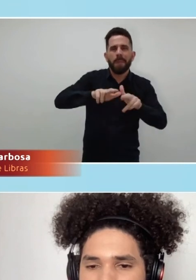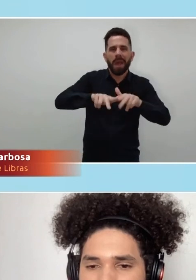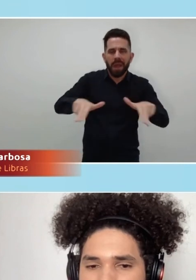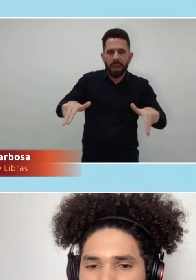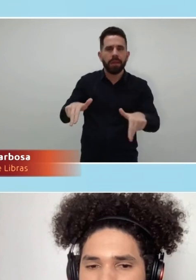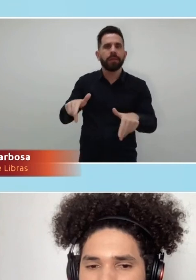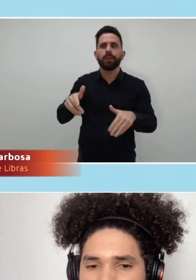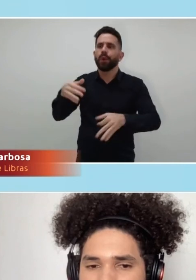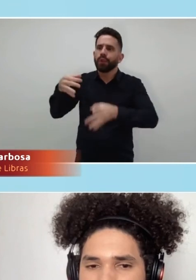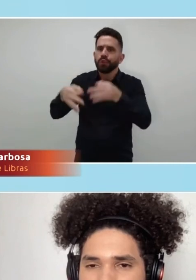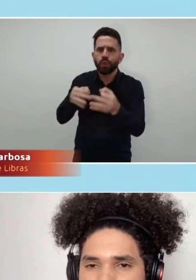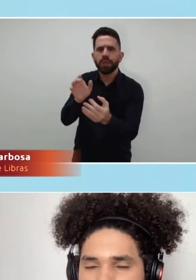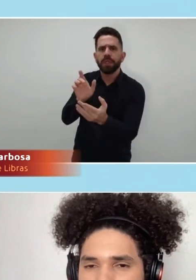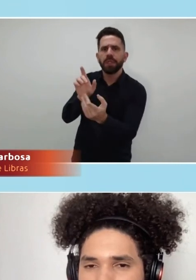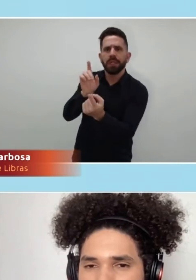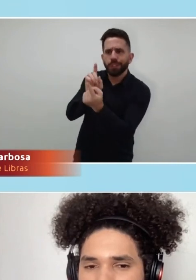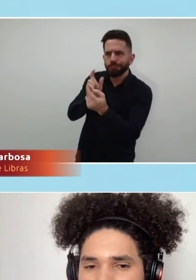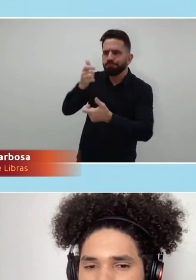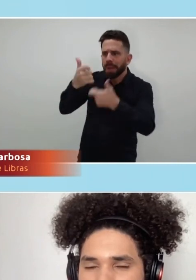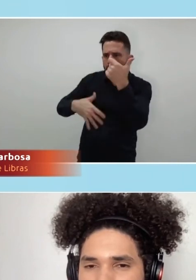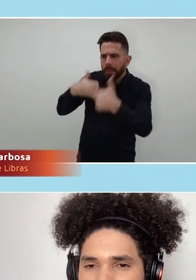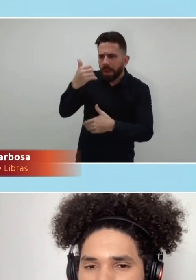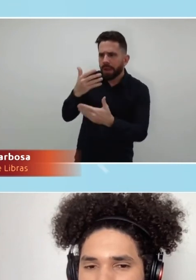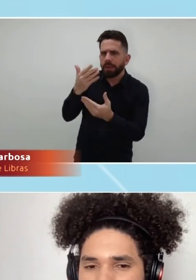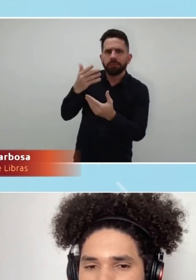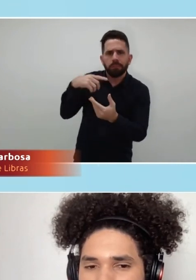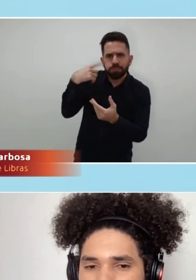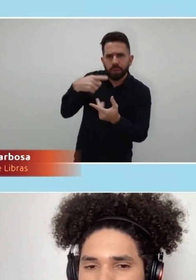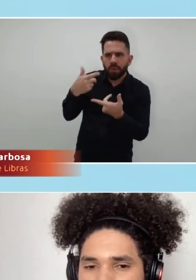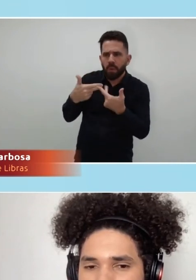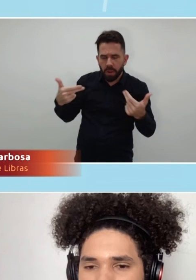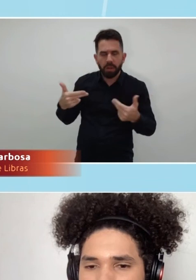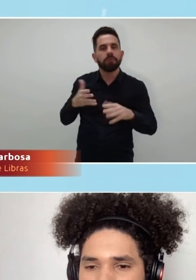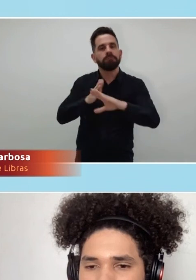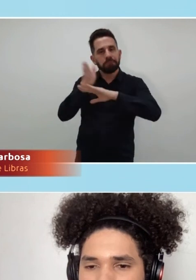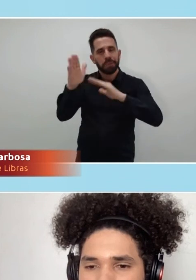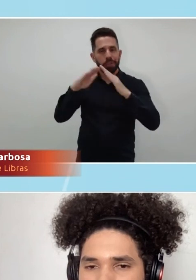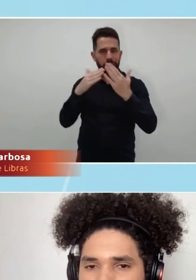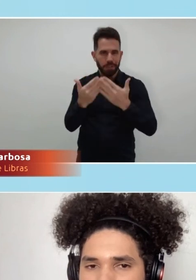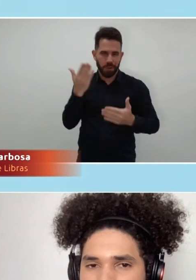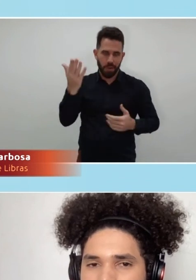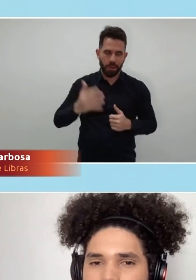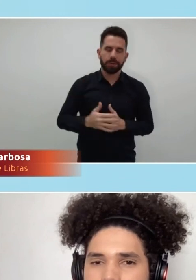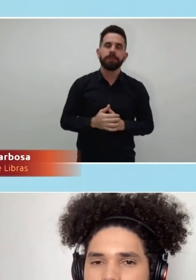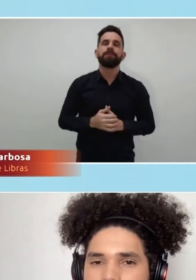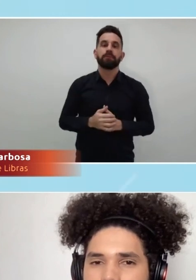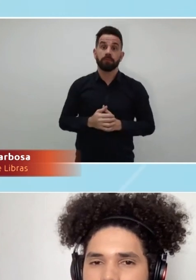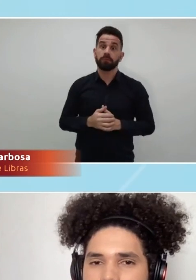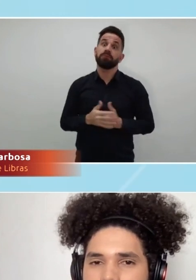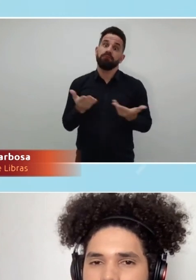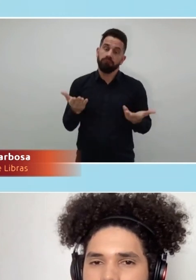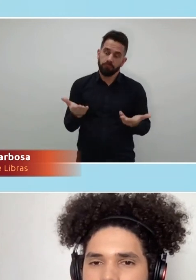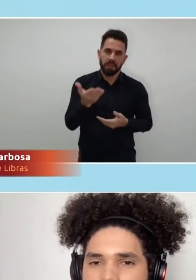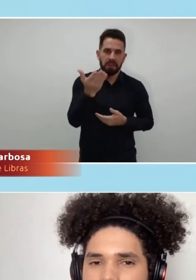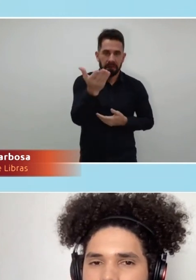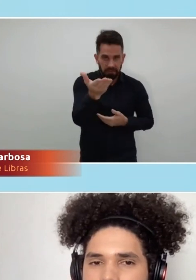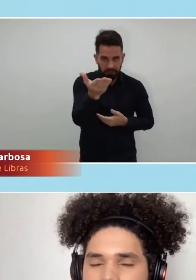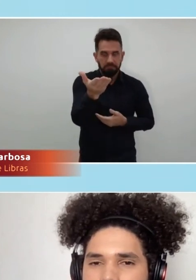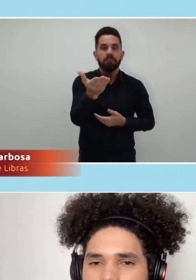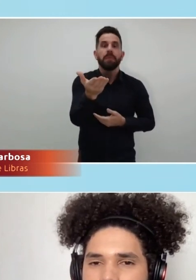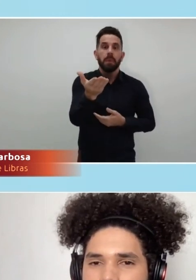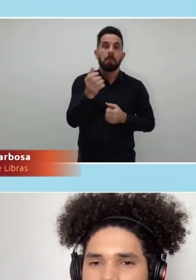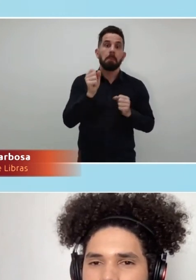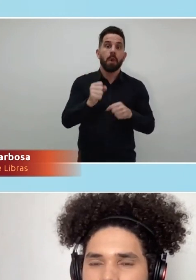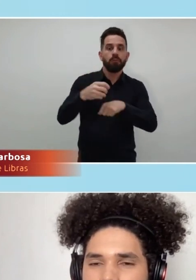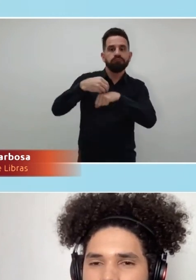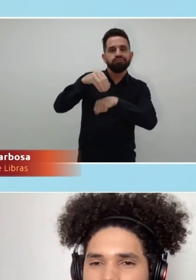lá na Escola Estadual Cora Coralina. Bom, agora sim, para fechar o programa, convido o Rigier para dar algumas dicas culturais